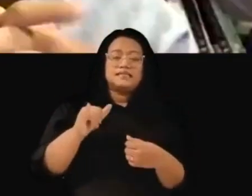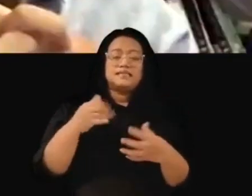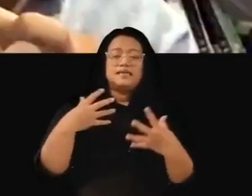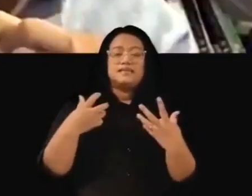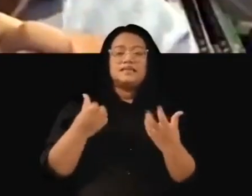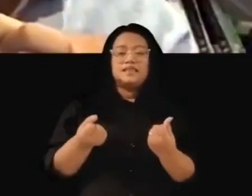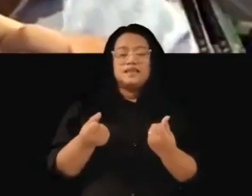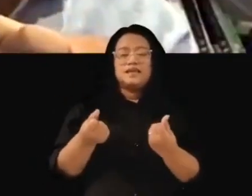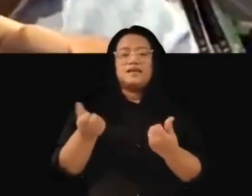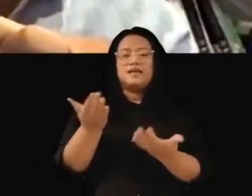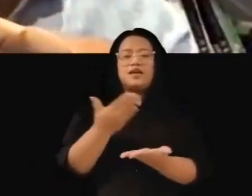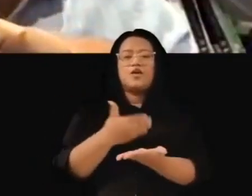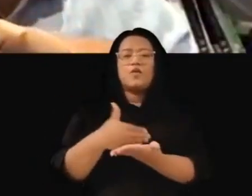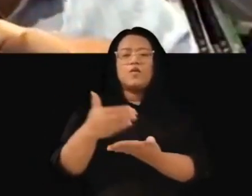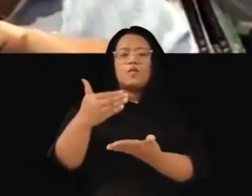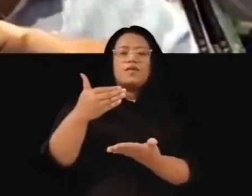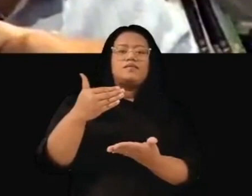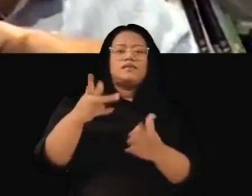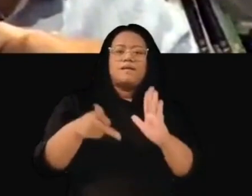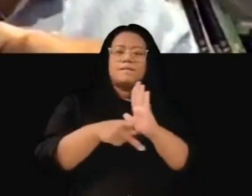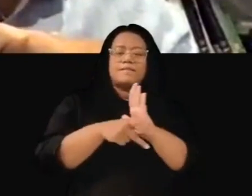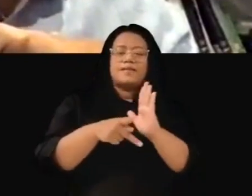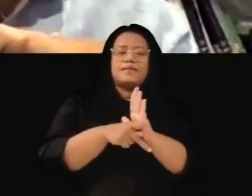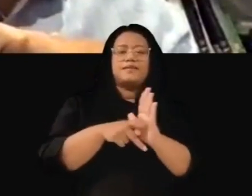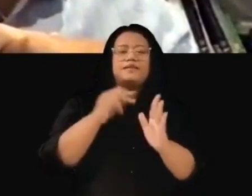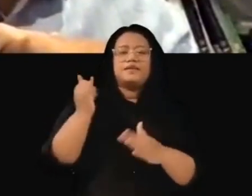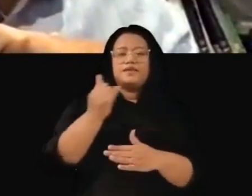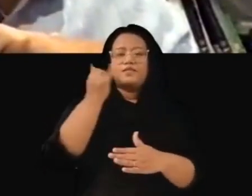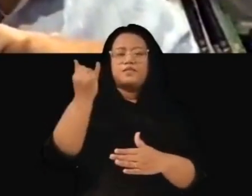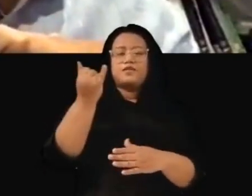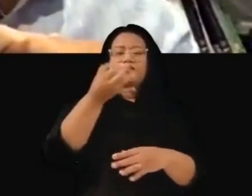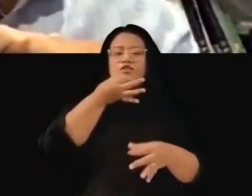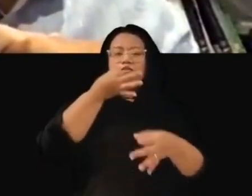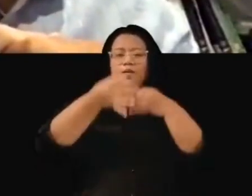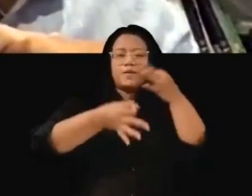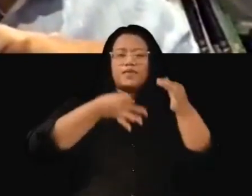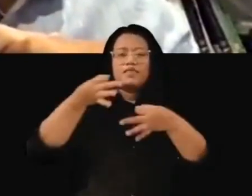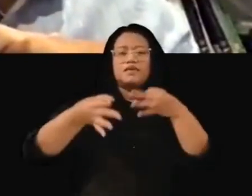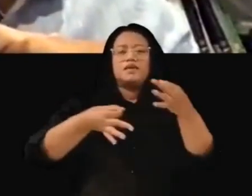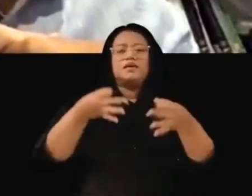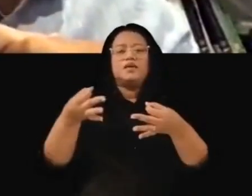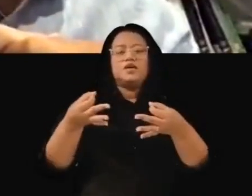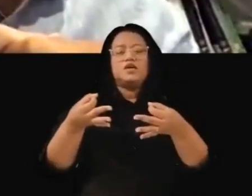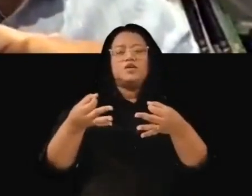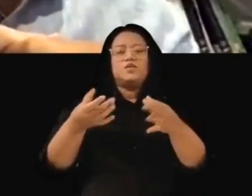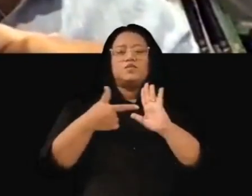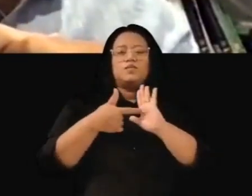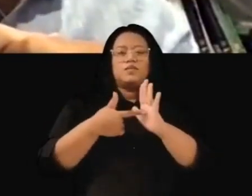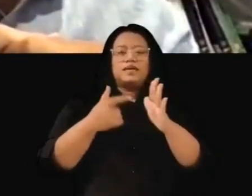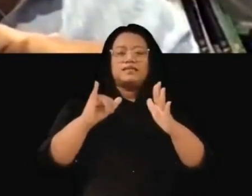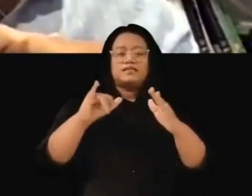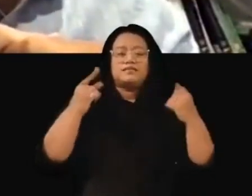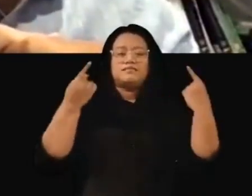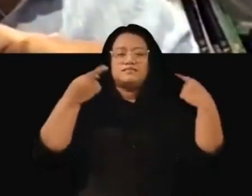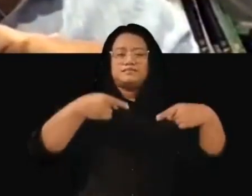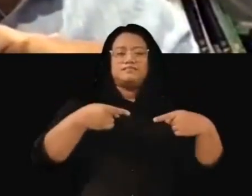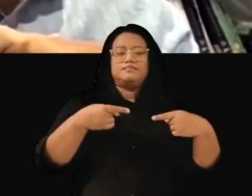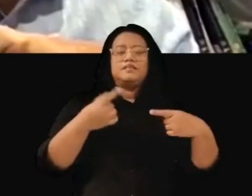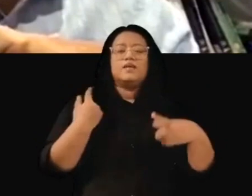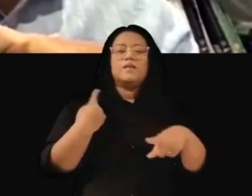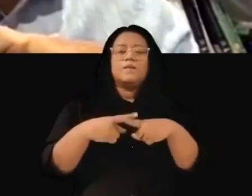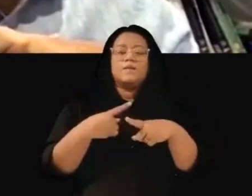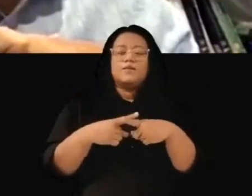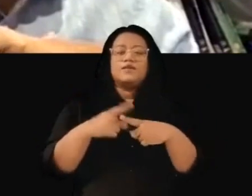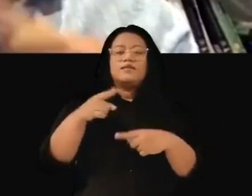parece já uma premissa fundamental para emitir opinião no caso de uma situação conflitiva, né? Porque,